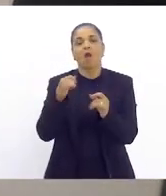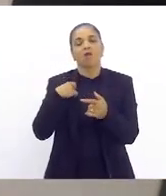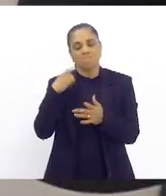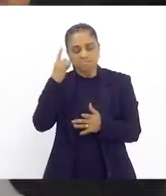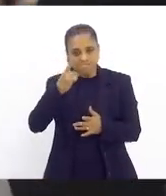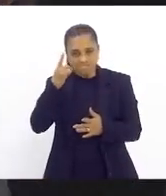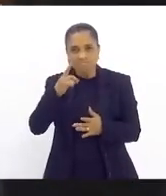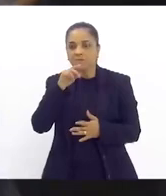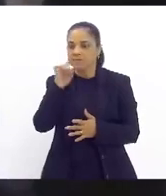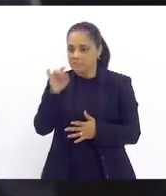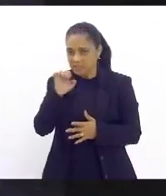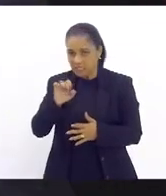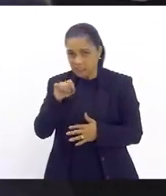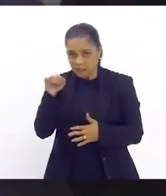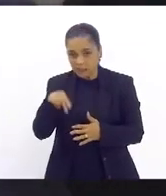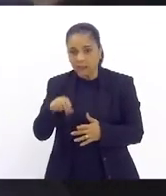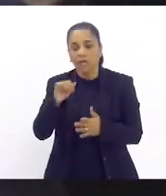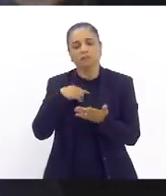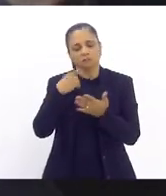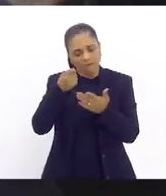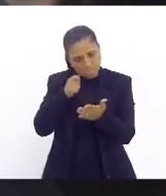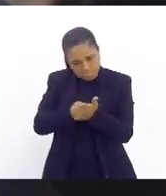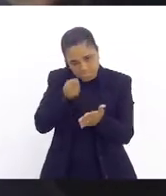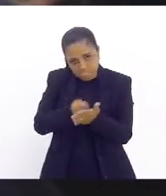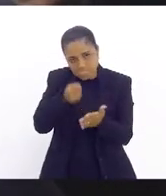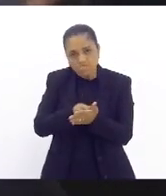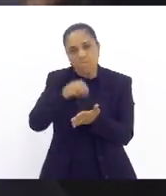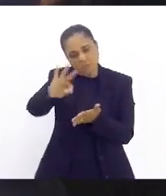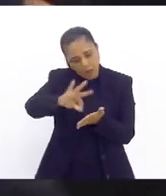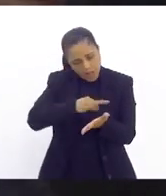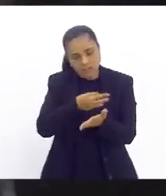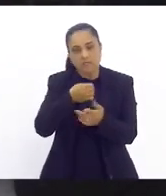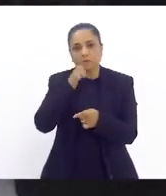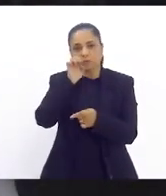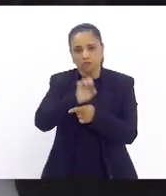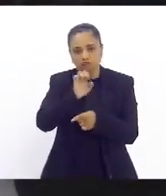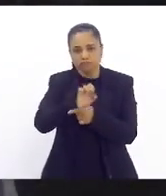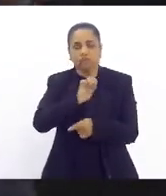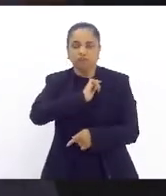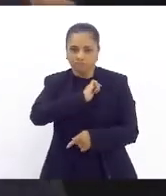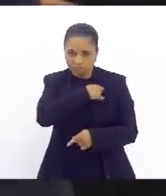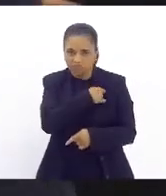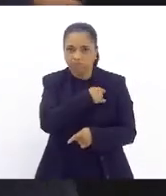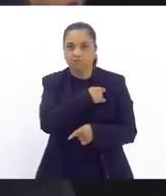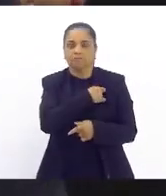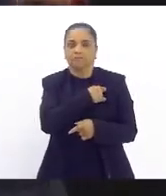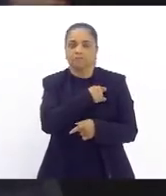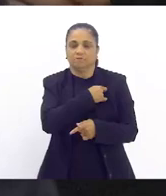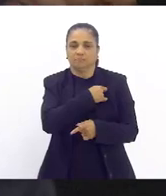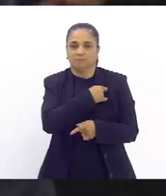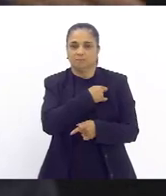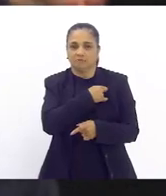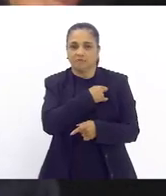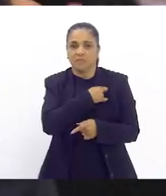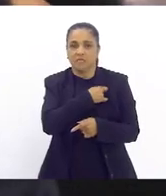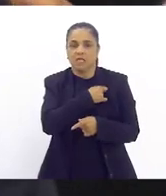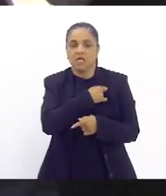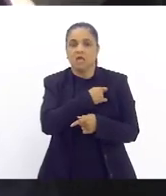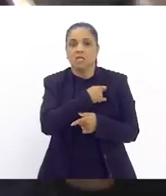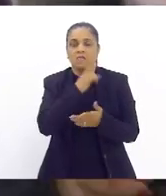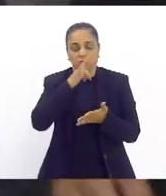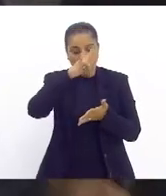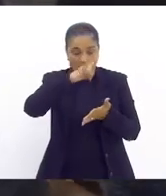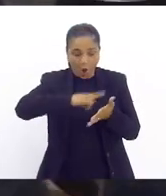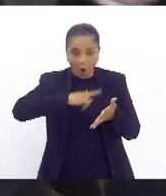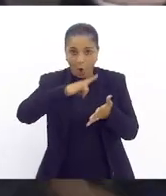até assinar esse convênio para permitir que o estado possa interferir nessa fiscalização e eu vou deixar aqui uma conta